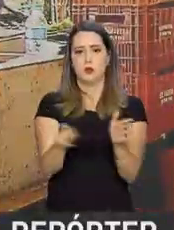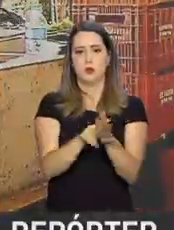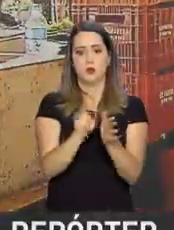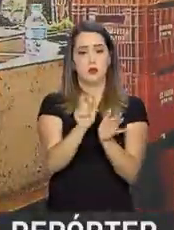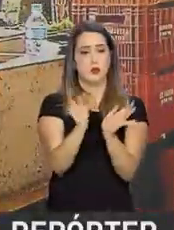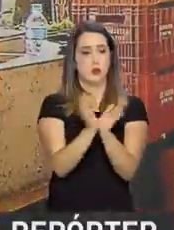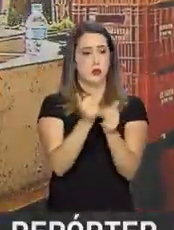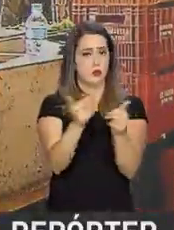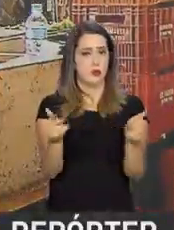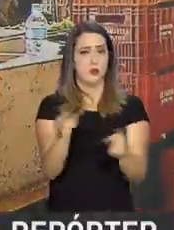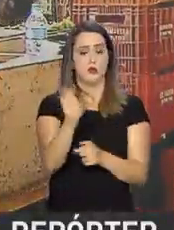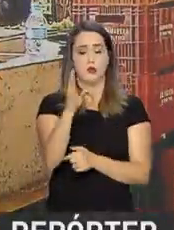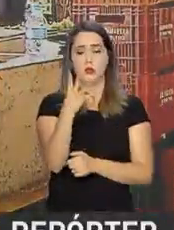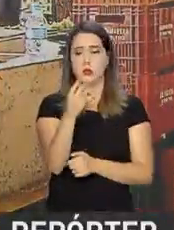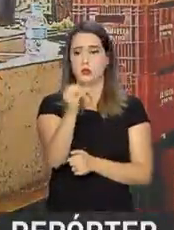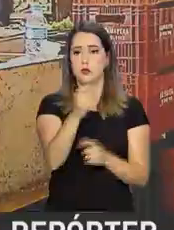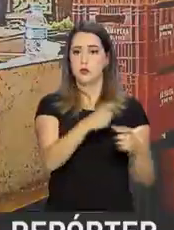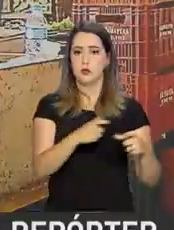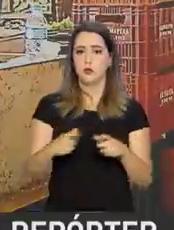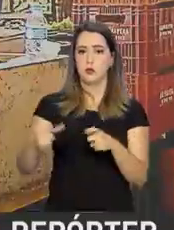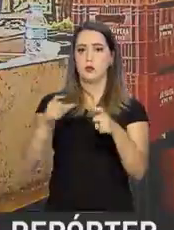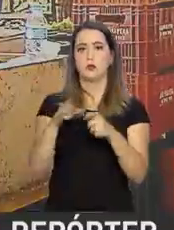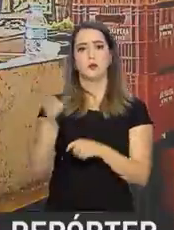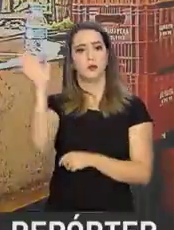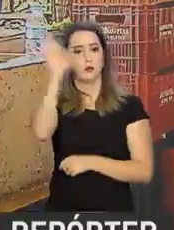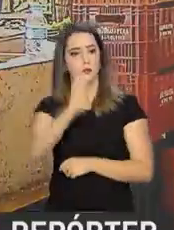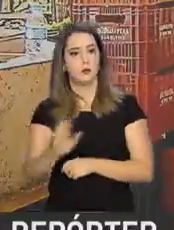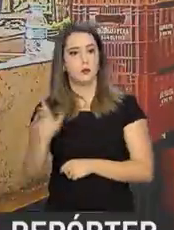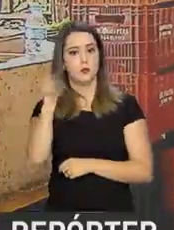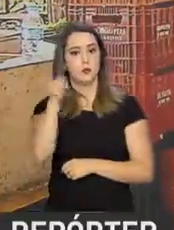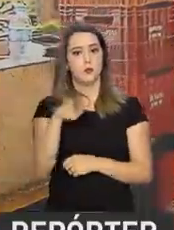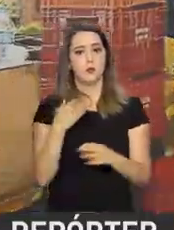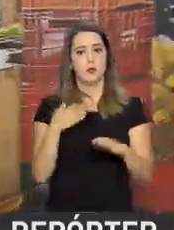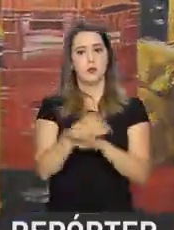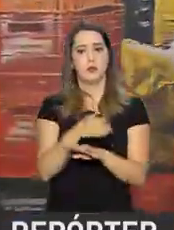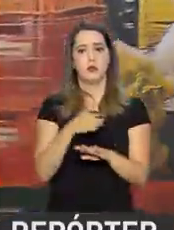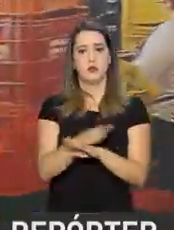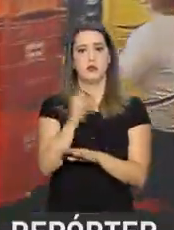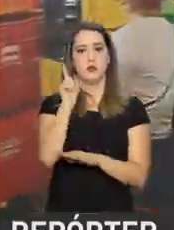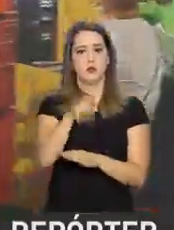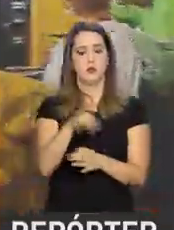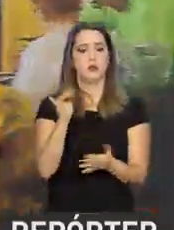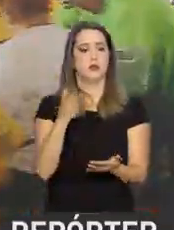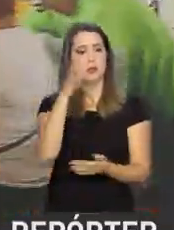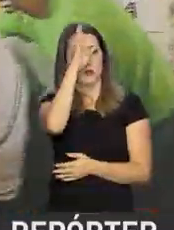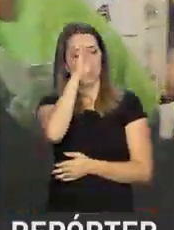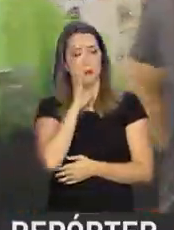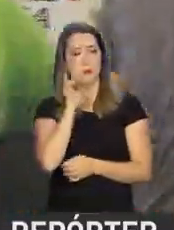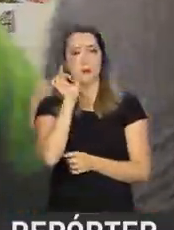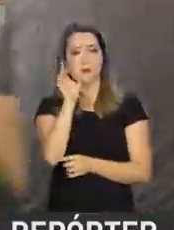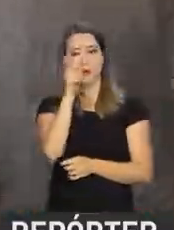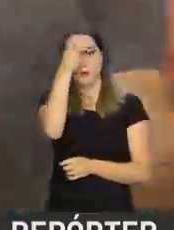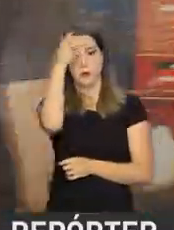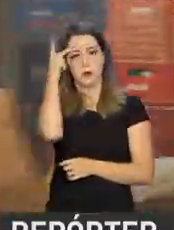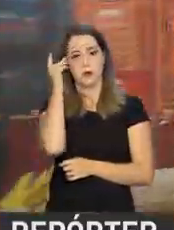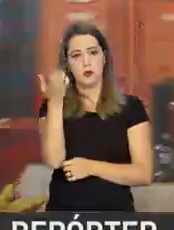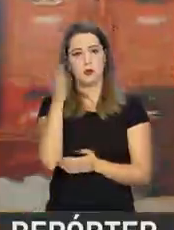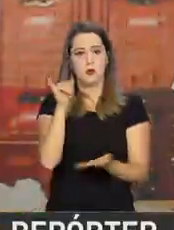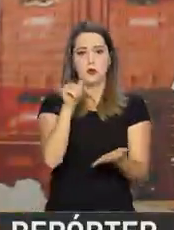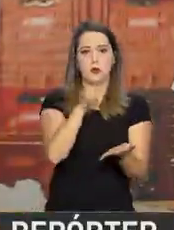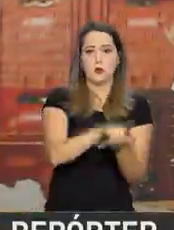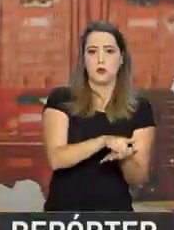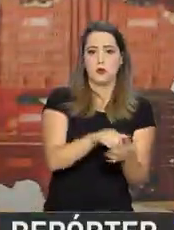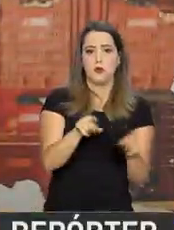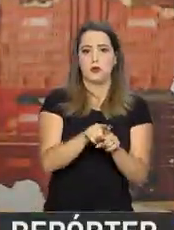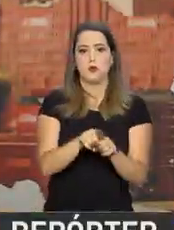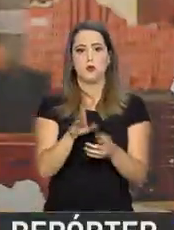hortigranjeiros nas 40 centrais de abastecimentos do país. O acesso é gratuito, basta que o interessado baixe o